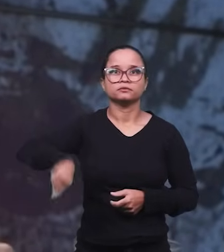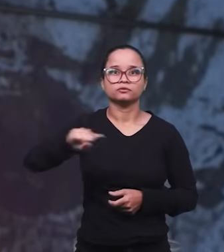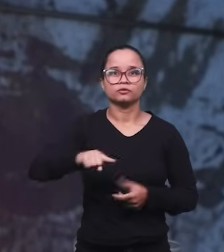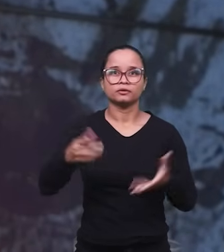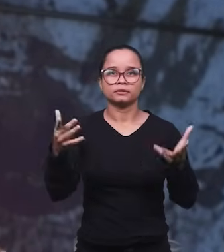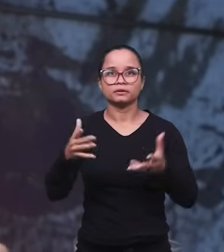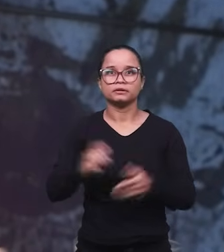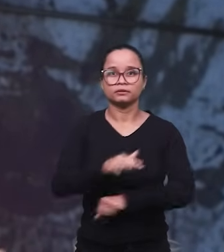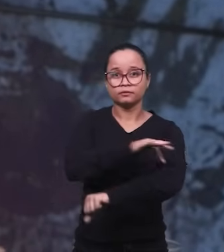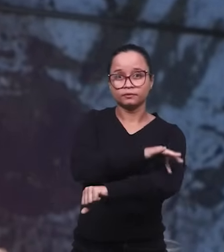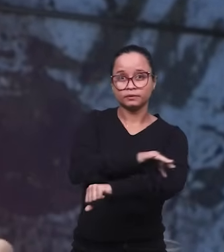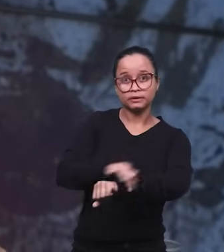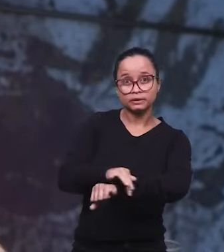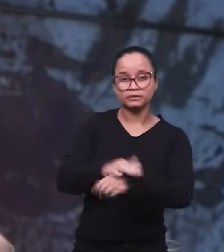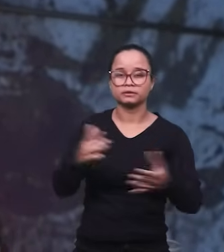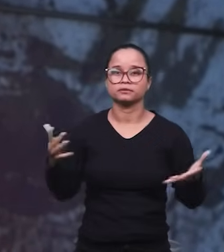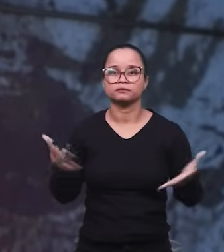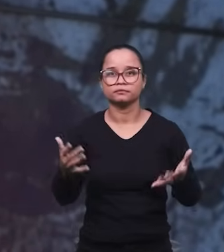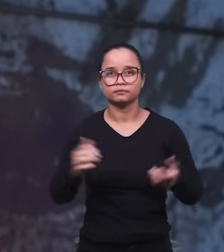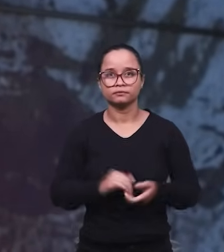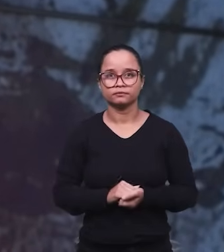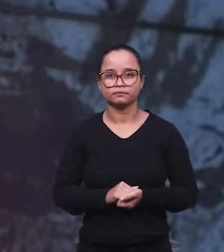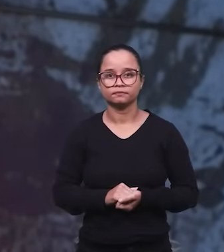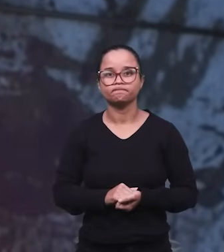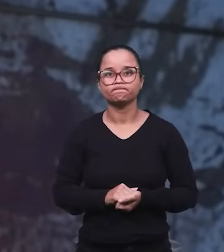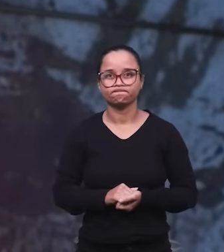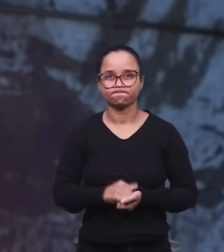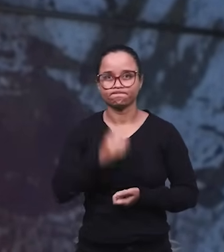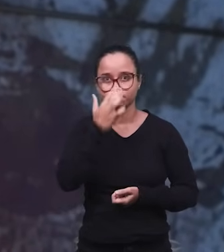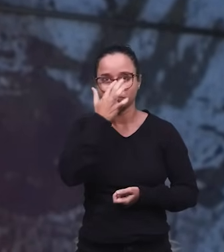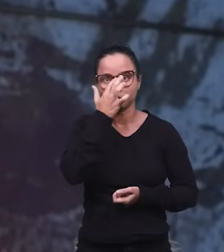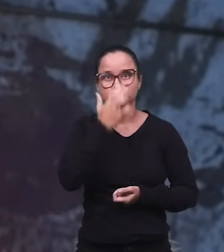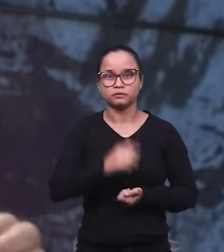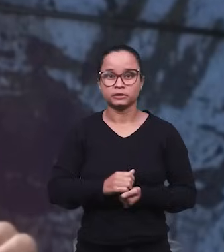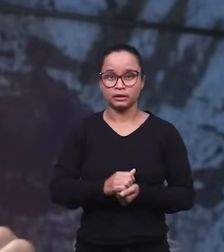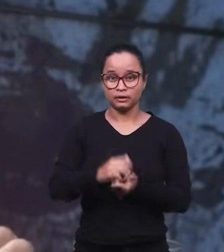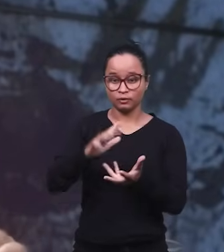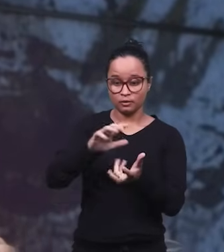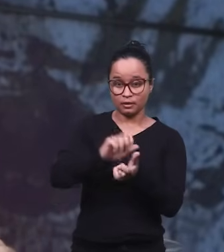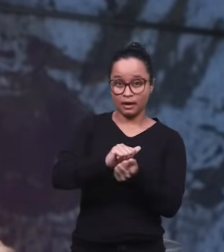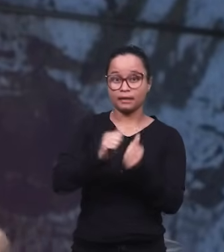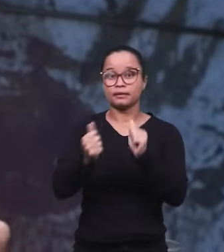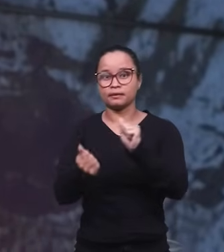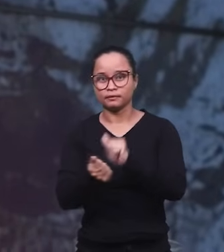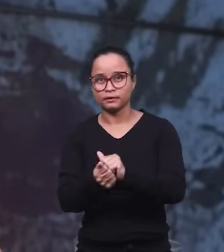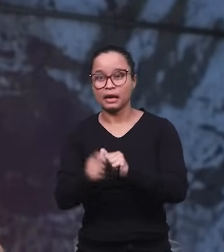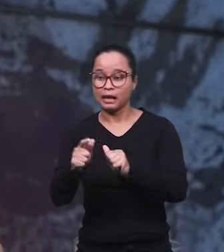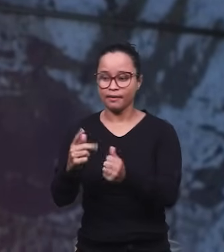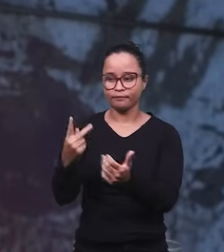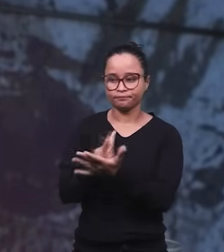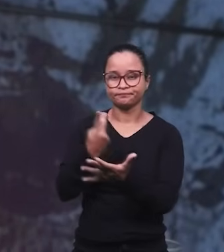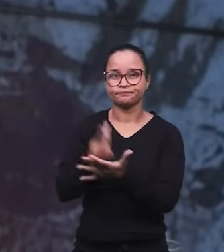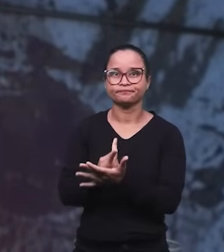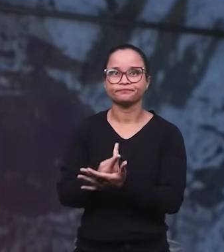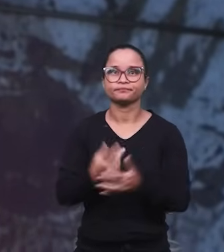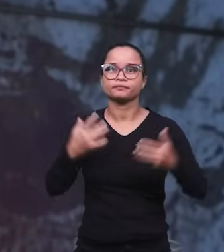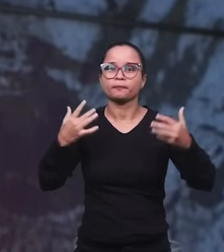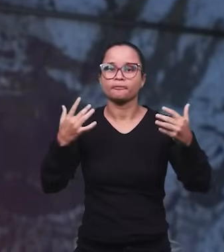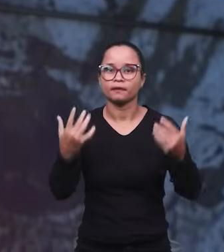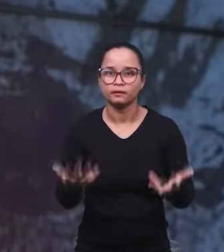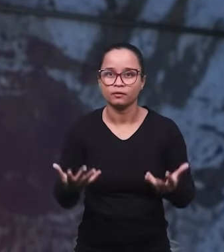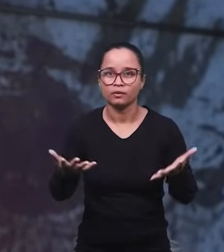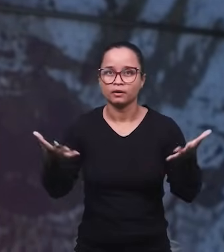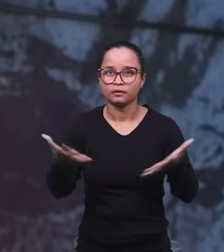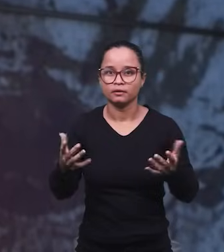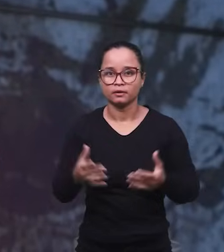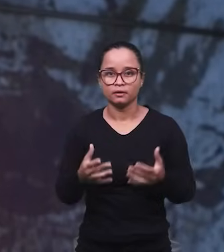que a física newtoniana ela não se adequa, né? Ela erra. Então, Einstein